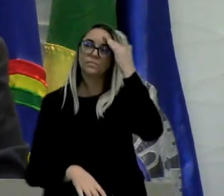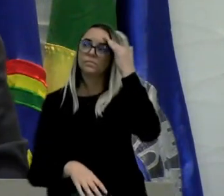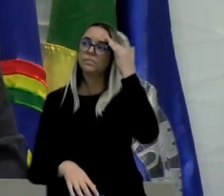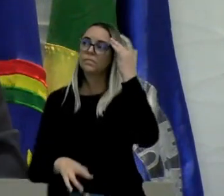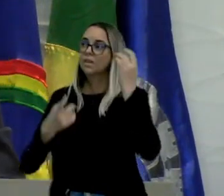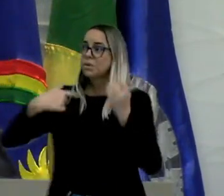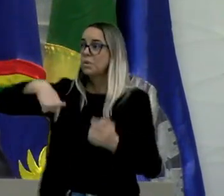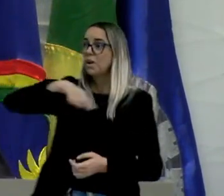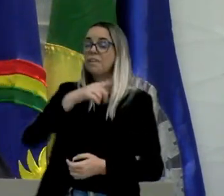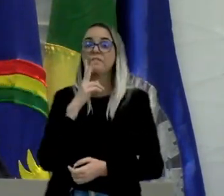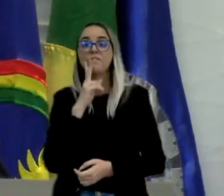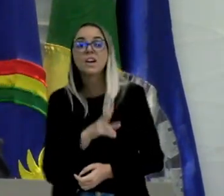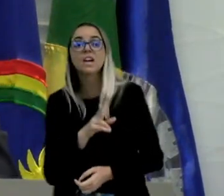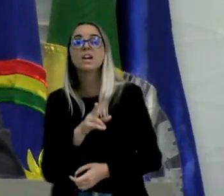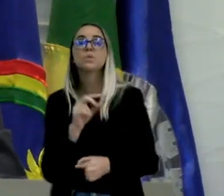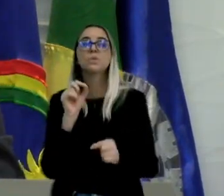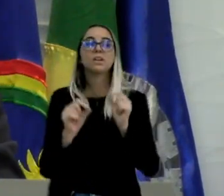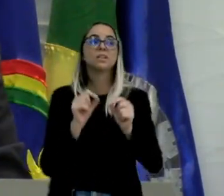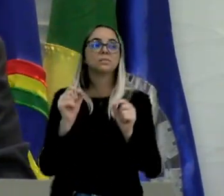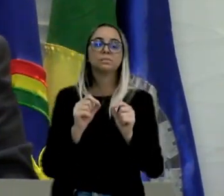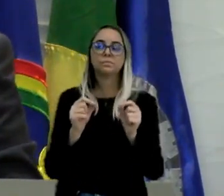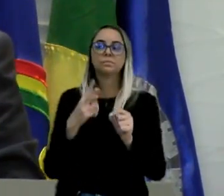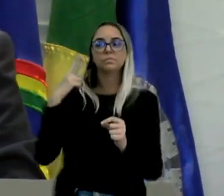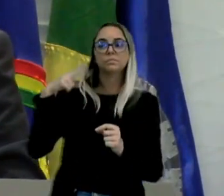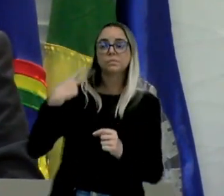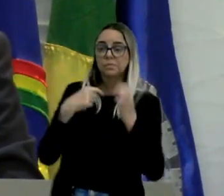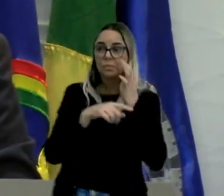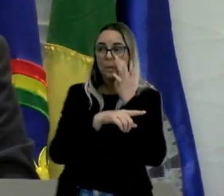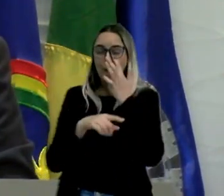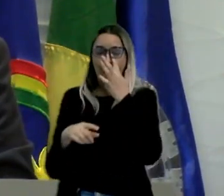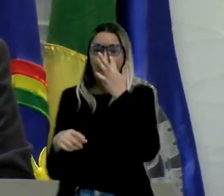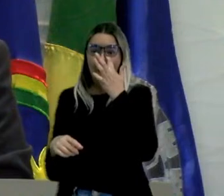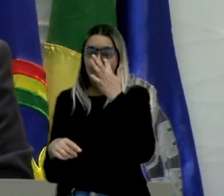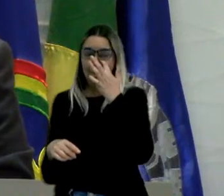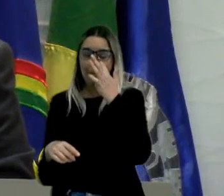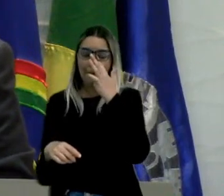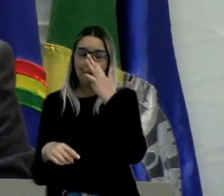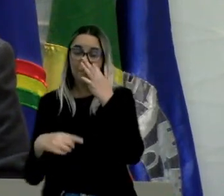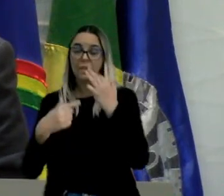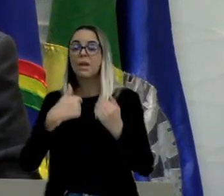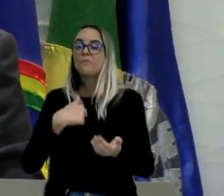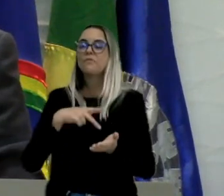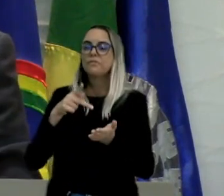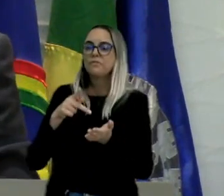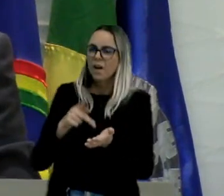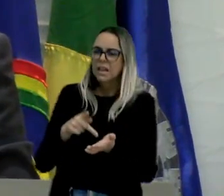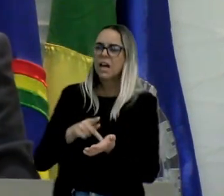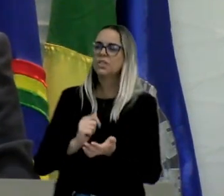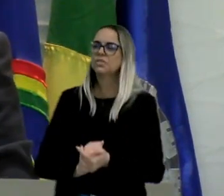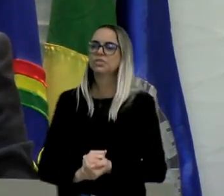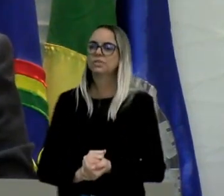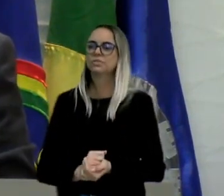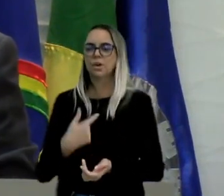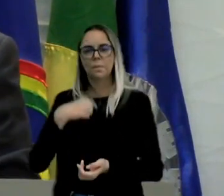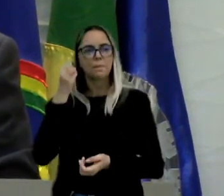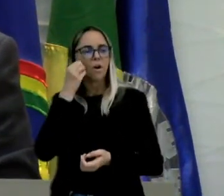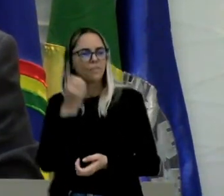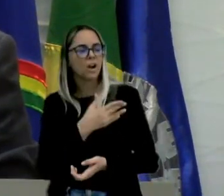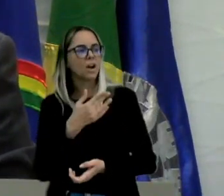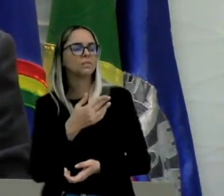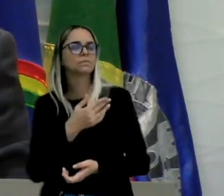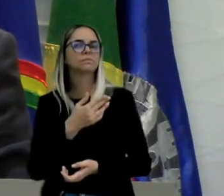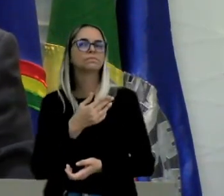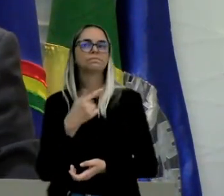vê a gente vê vereadores eu não tô faltando com a verdade não eu posso provar isso Vereador eu tô dizendo aqui porque eu